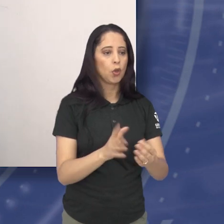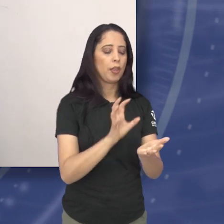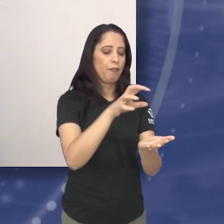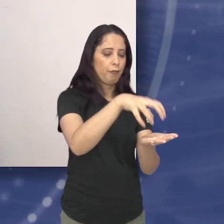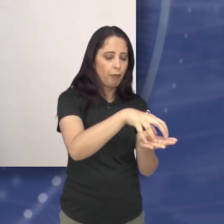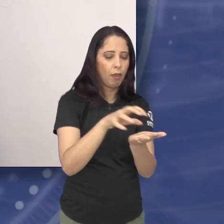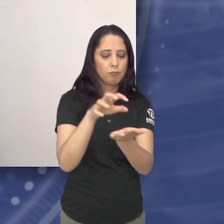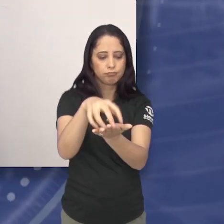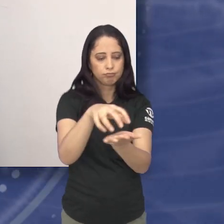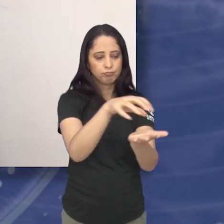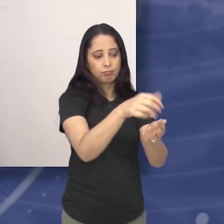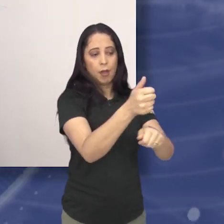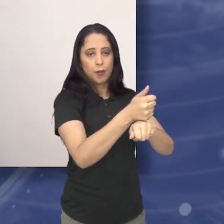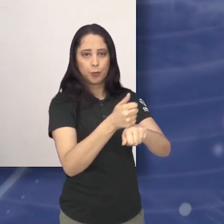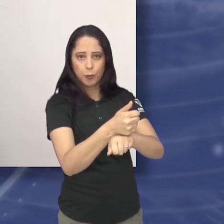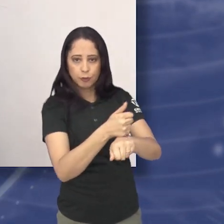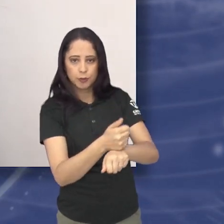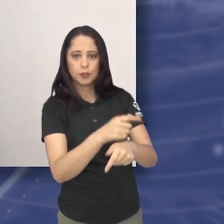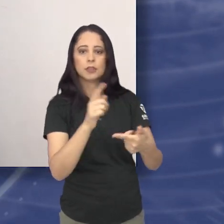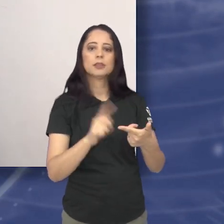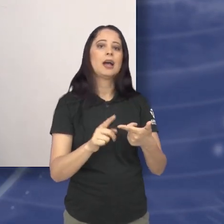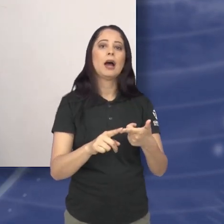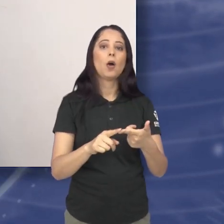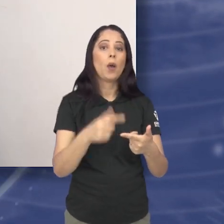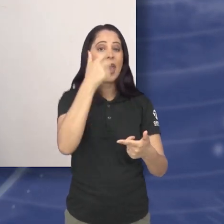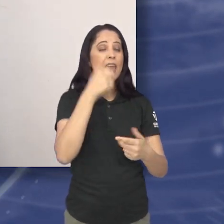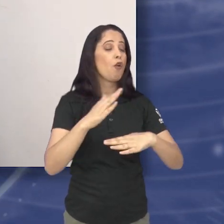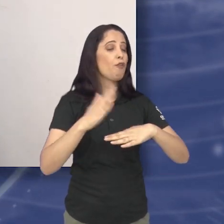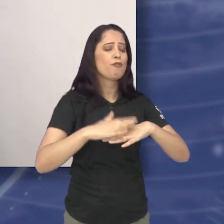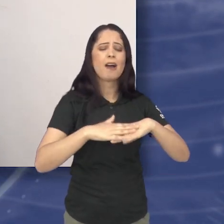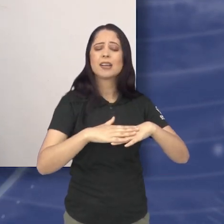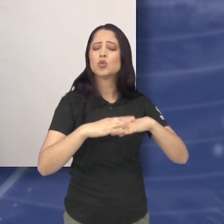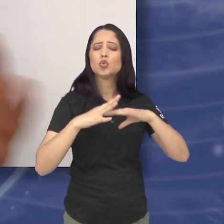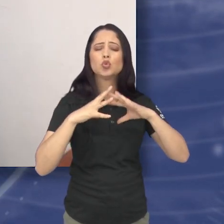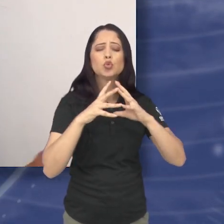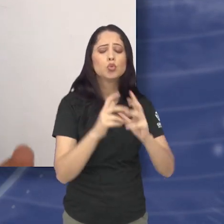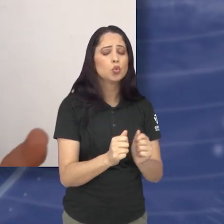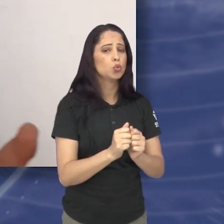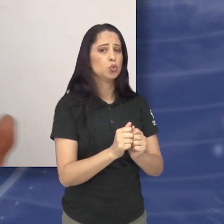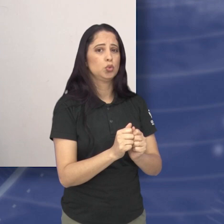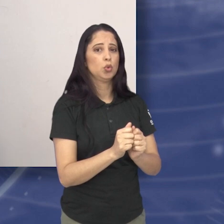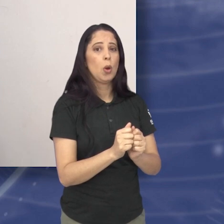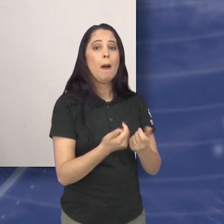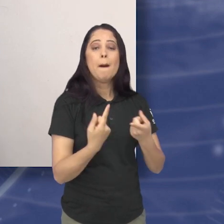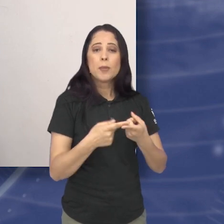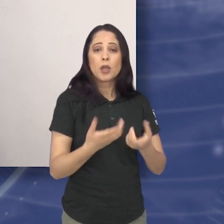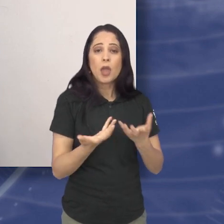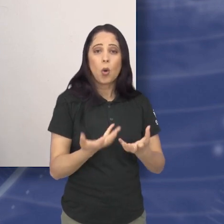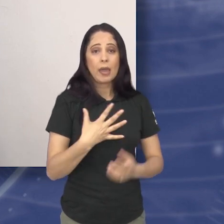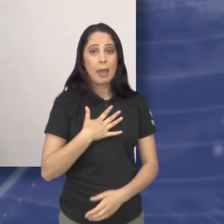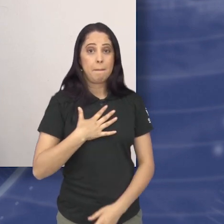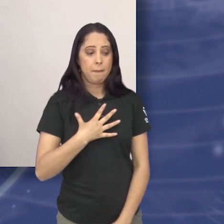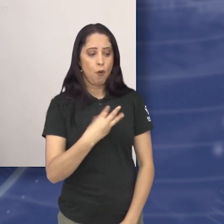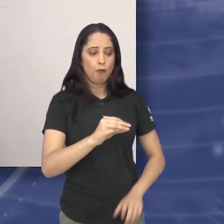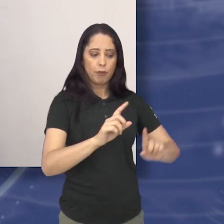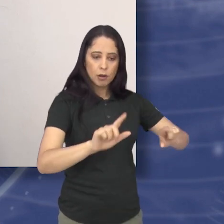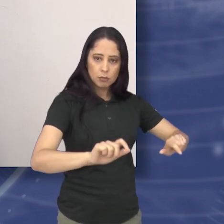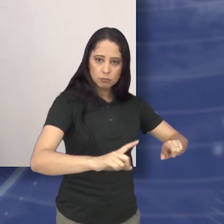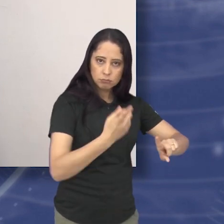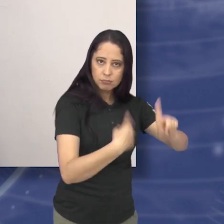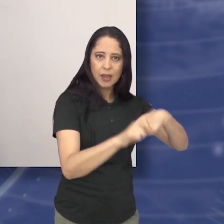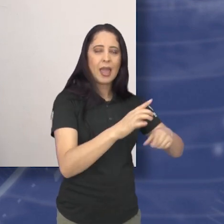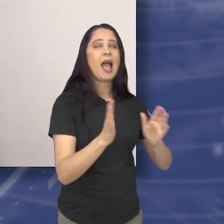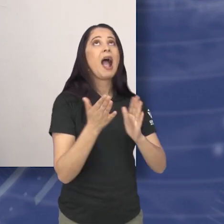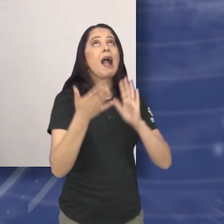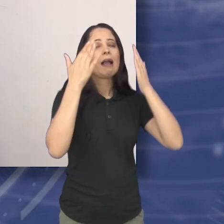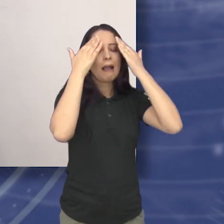para os profissionais, a gente faz tudo o que precisa fazer para que ele possa se desenvolver. Ele tem se desenvolvido